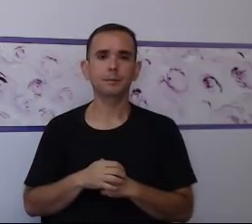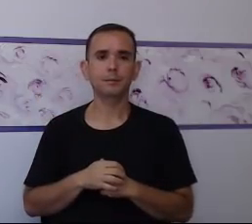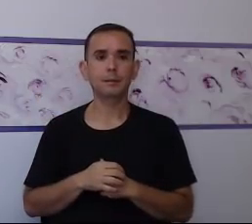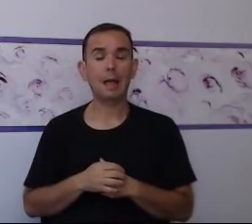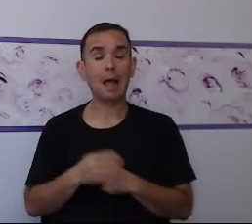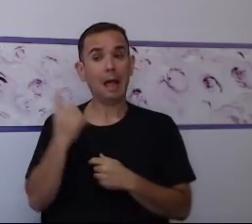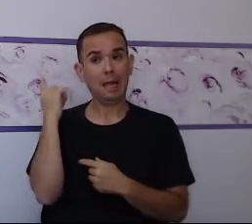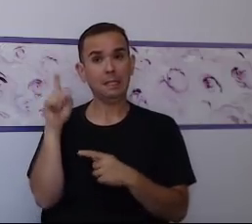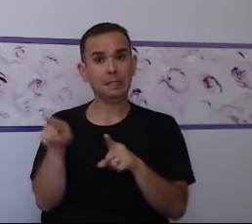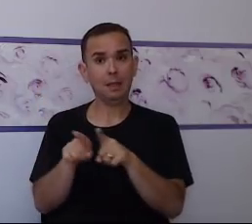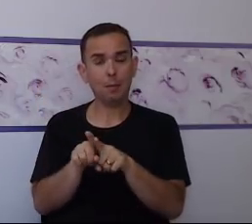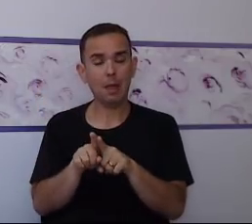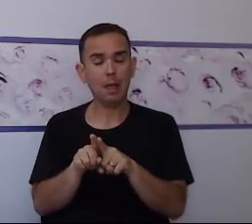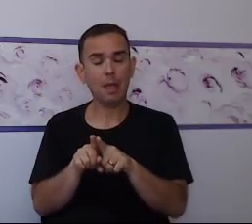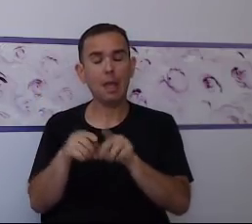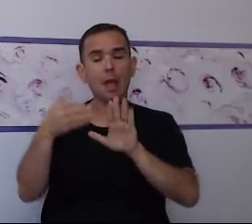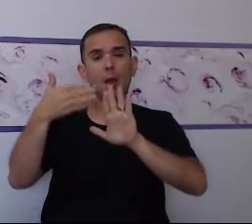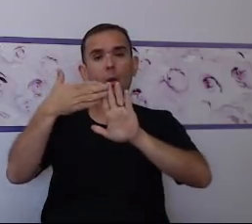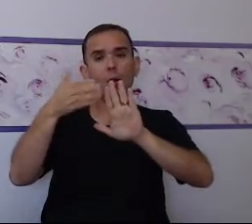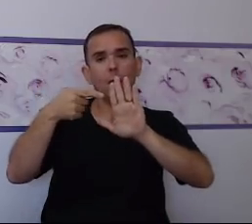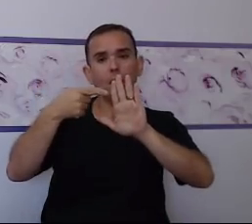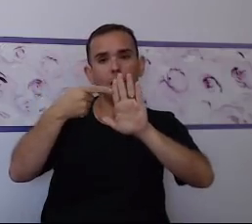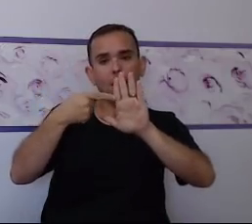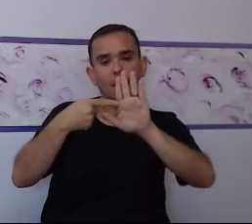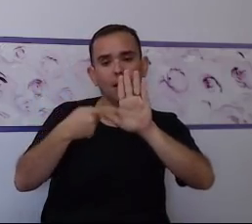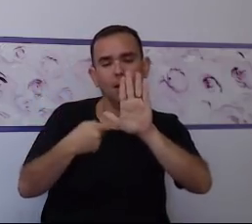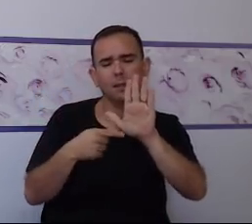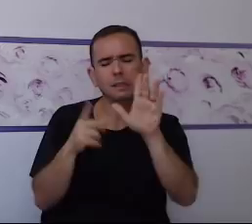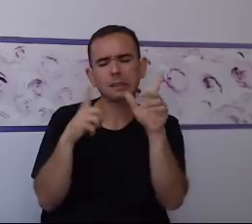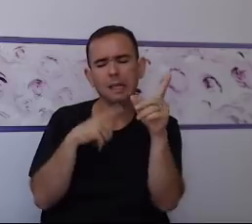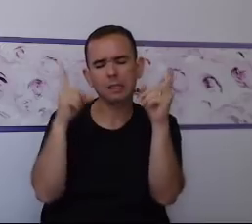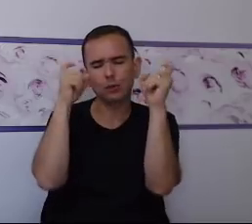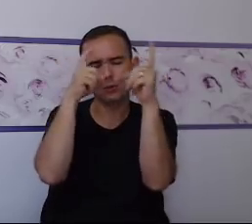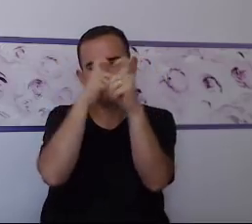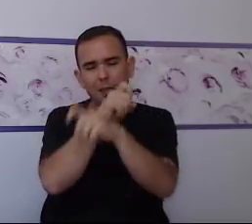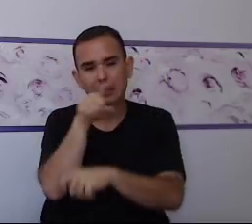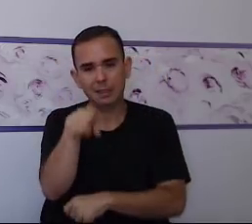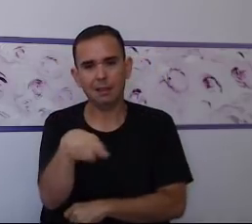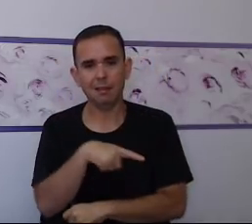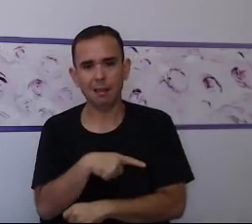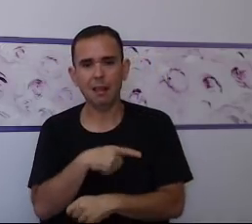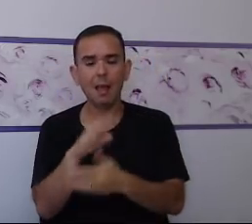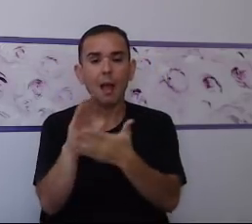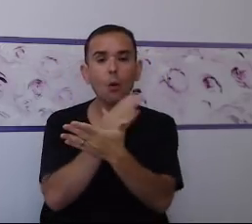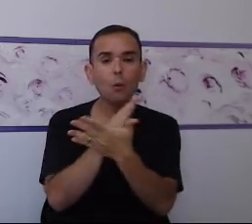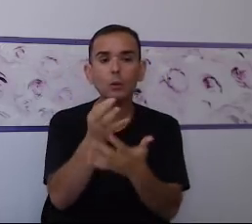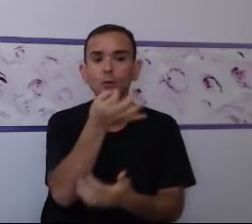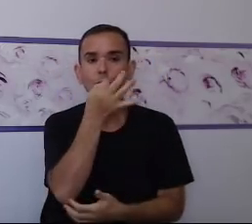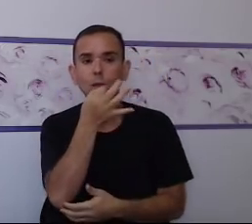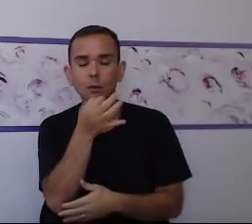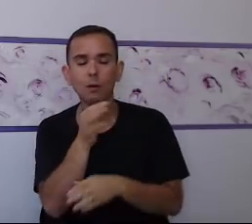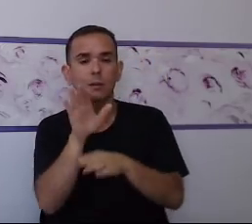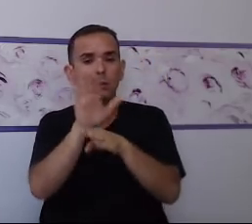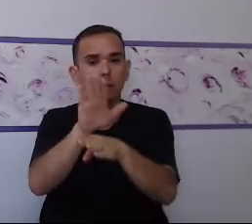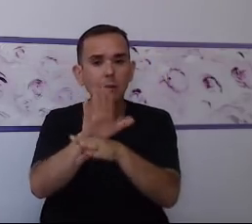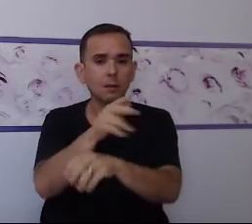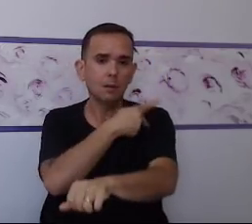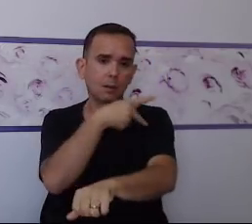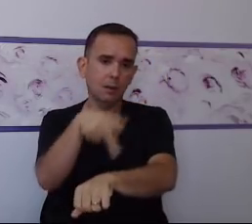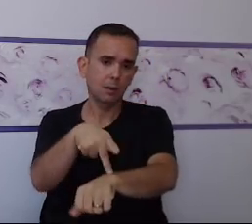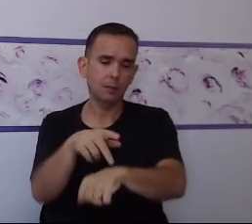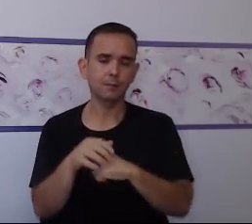Aqui nós trouxemos a relação que a gente tem nas dificuldades desse aluno e algumas sugestões de ações